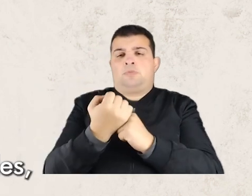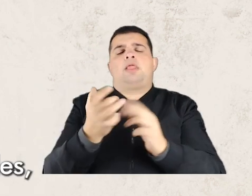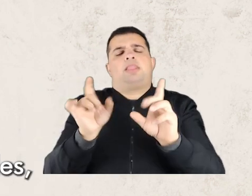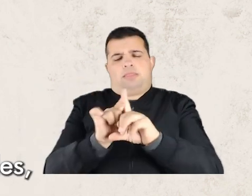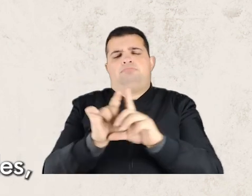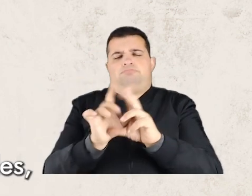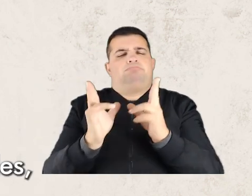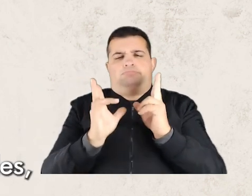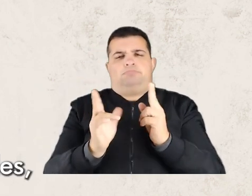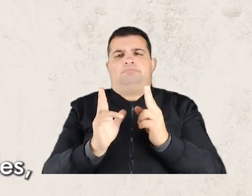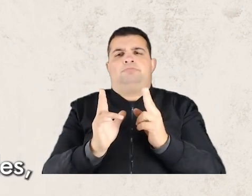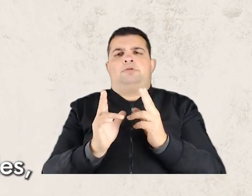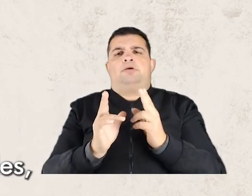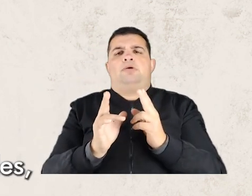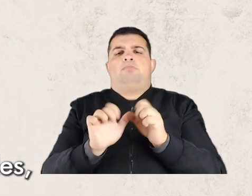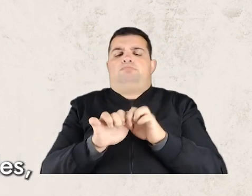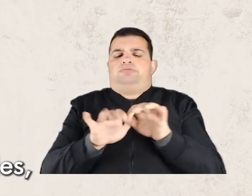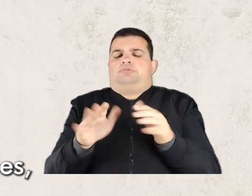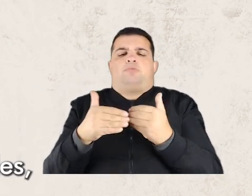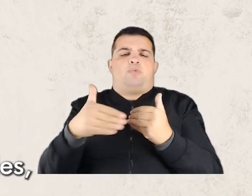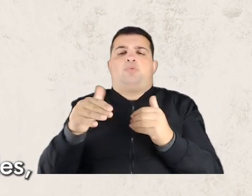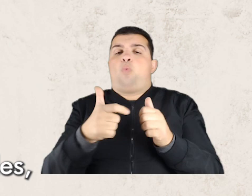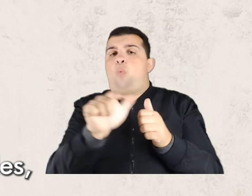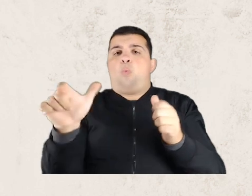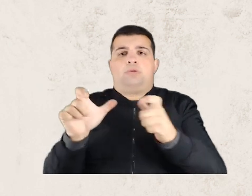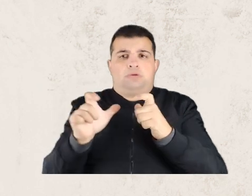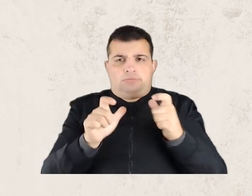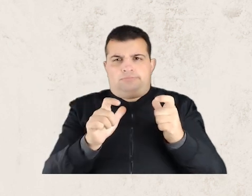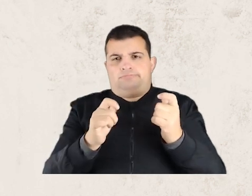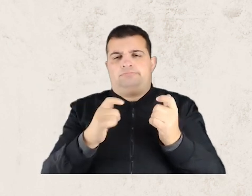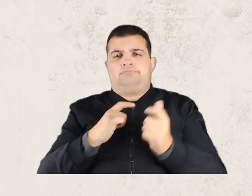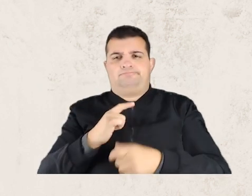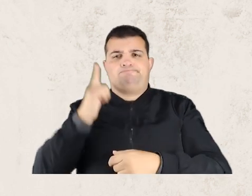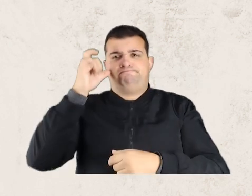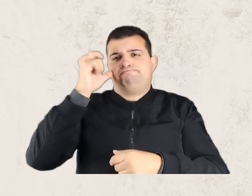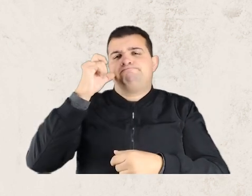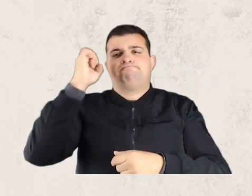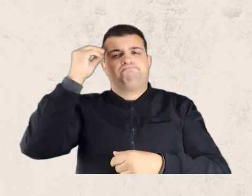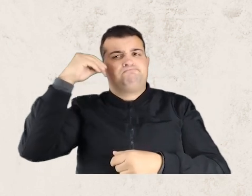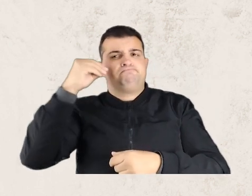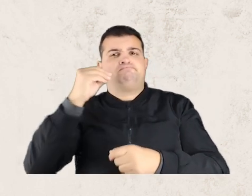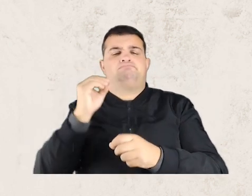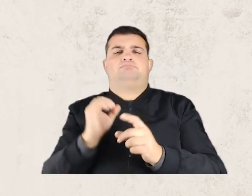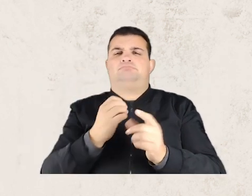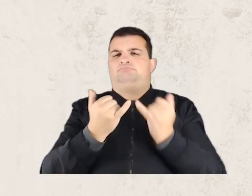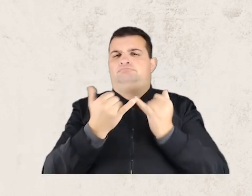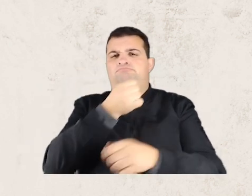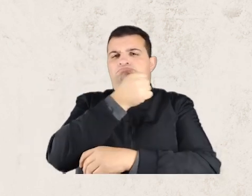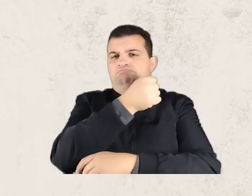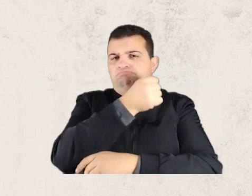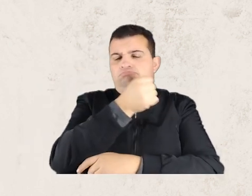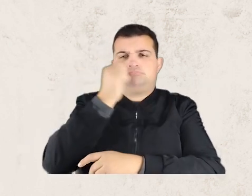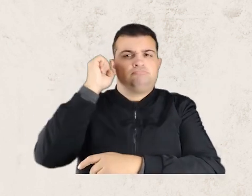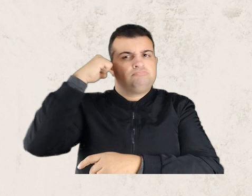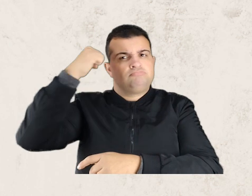públicas direcionadas à redução das desigualdades, à garantia da dignidade. E como ciência, a psicologia social ela